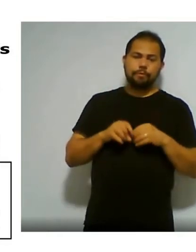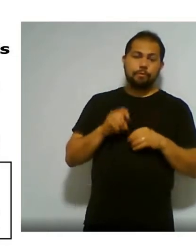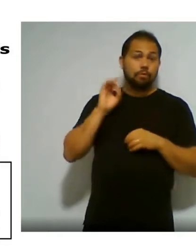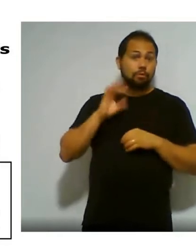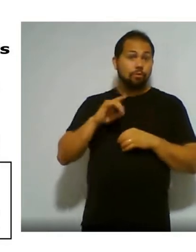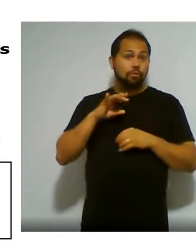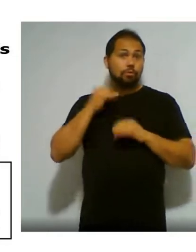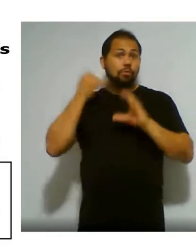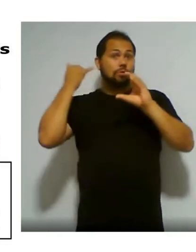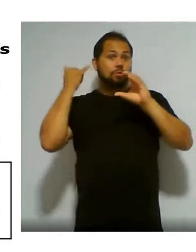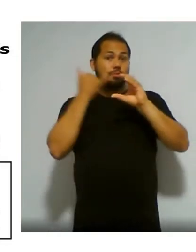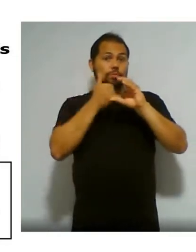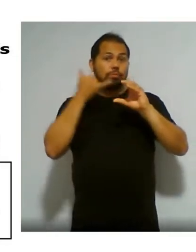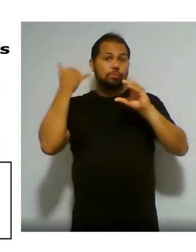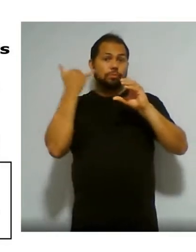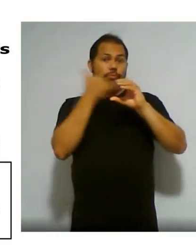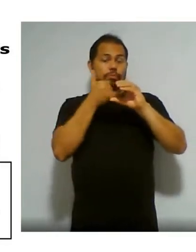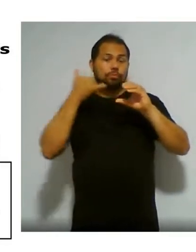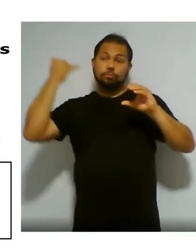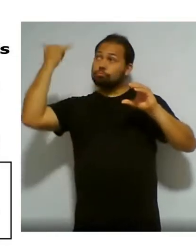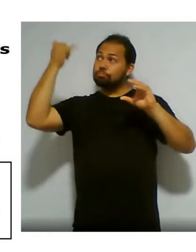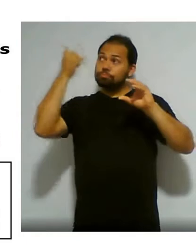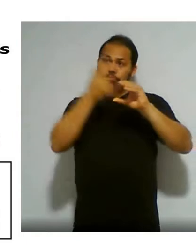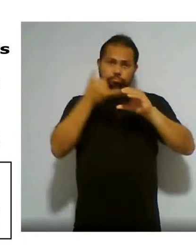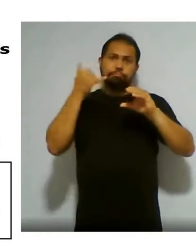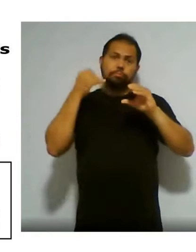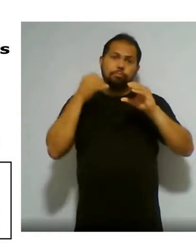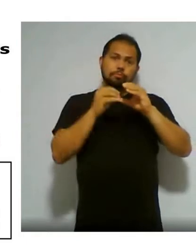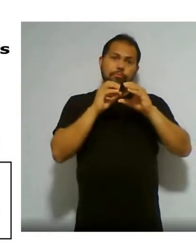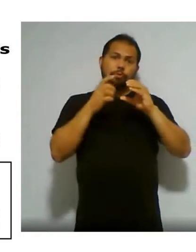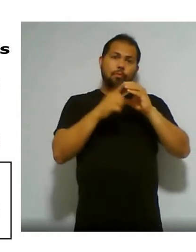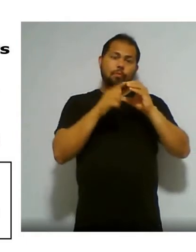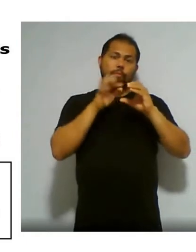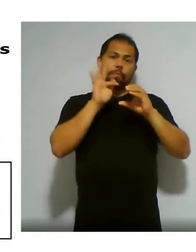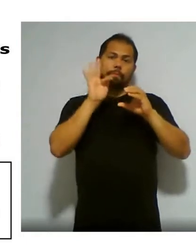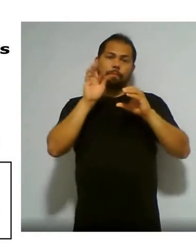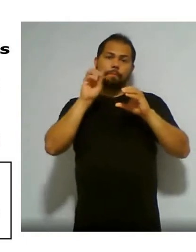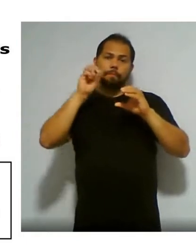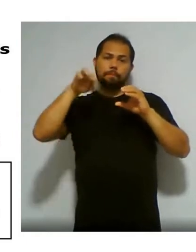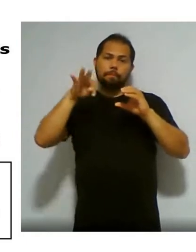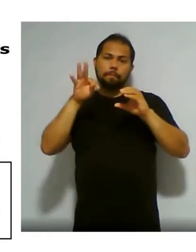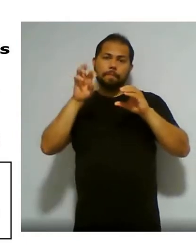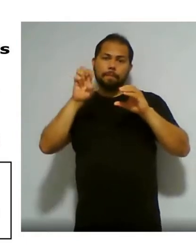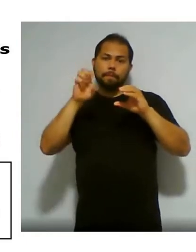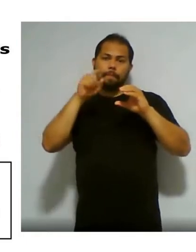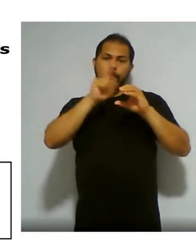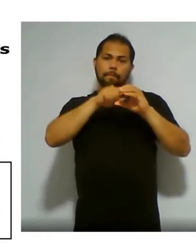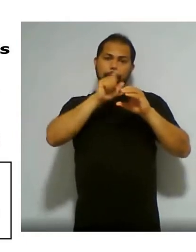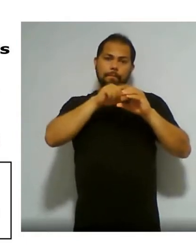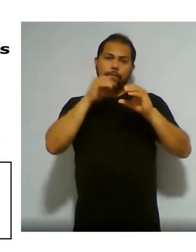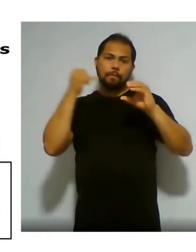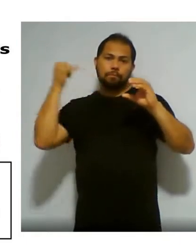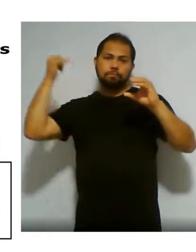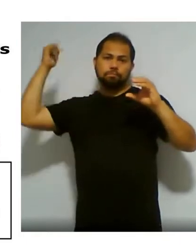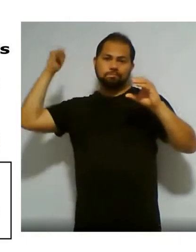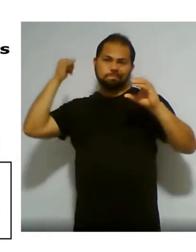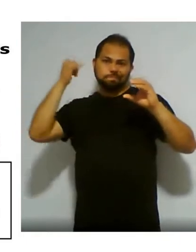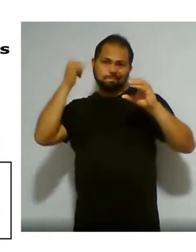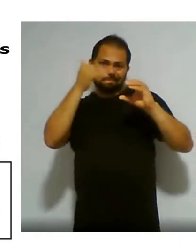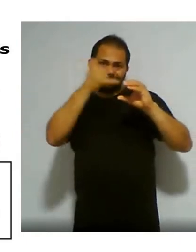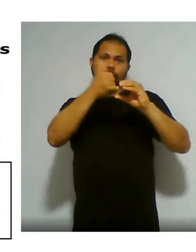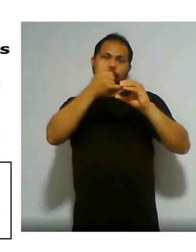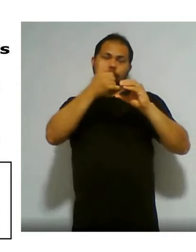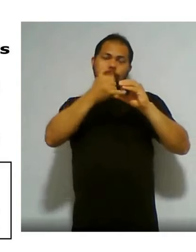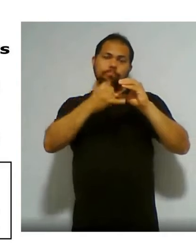de energia, isso aqui é tudo conector que vem da fonte. Então os conectores das fontes atuais vão ser esse daqui, com